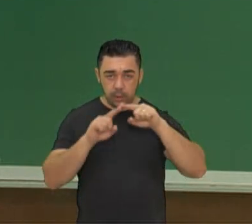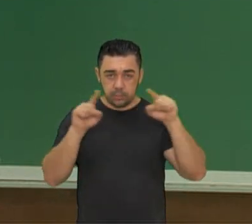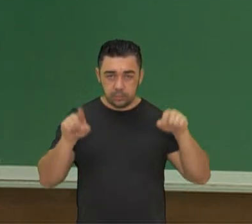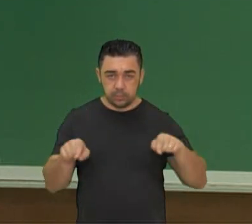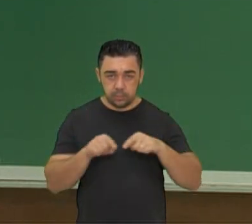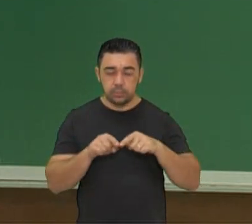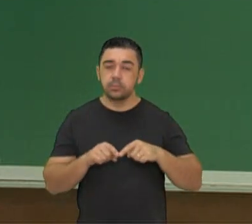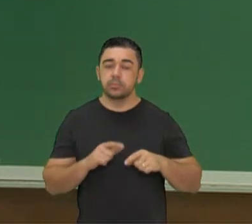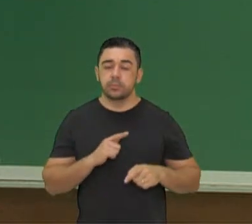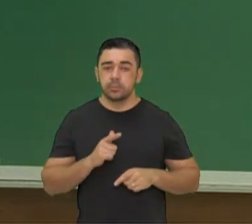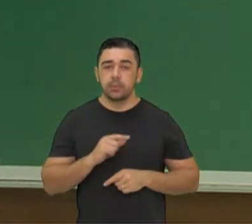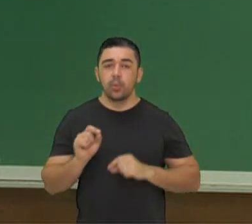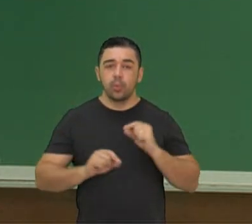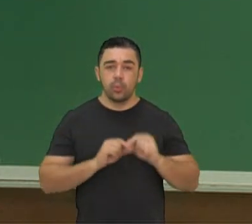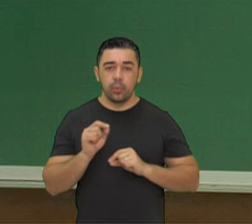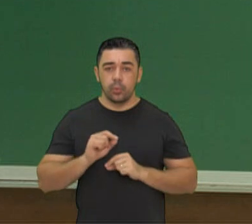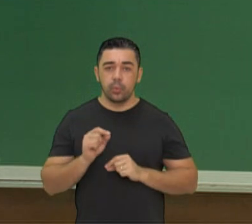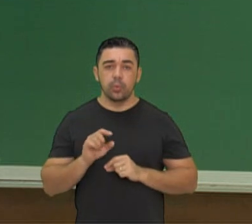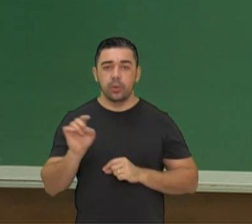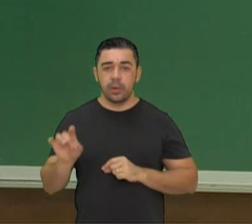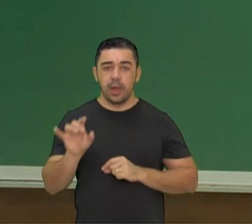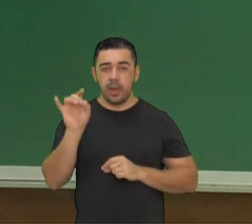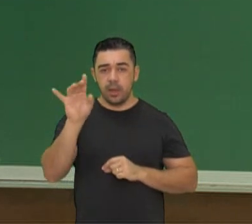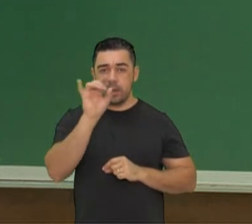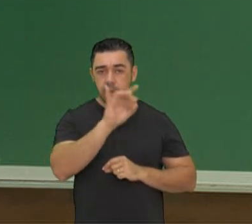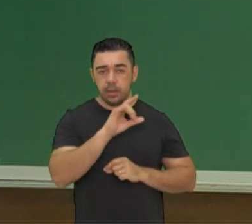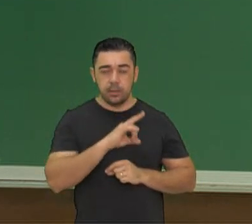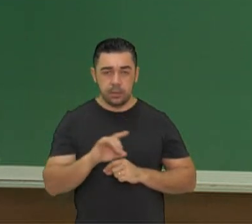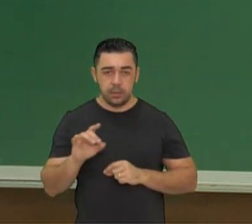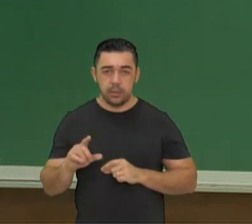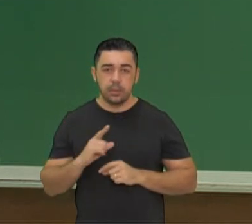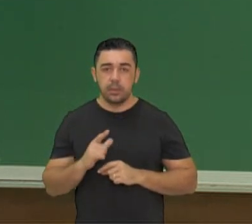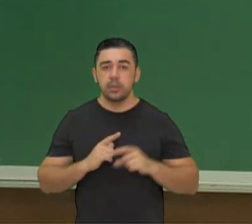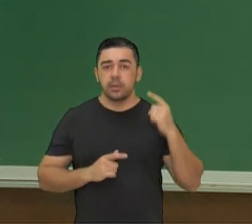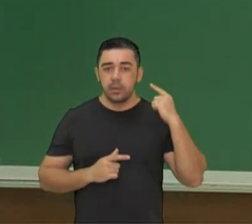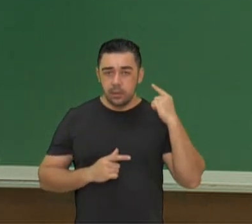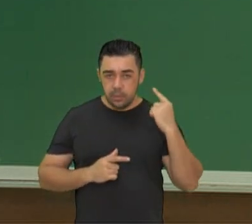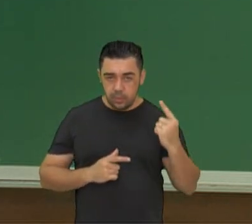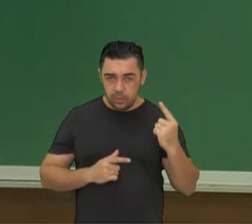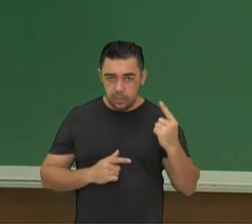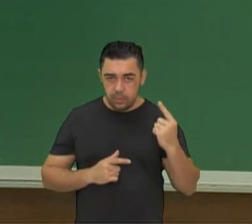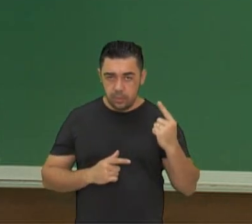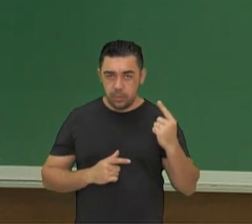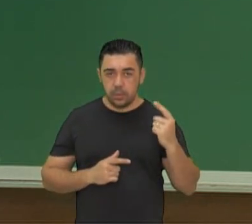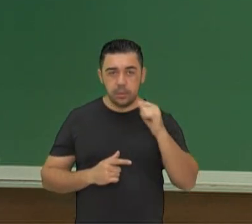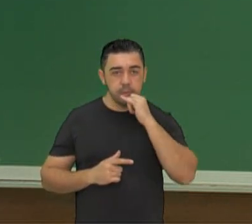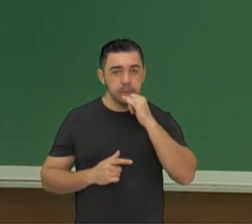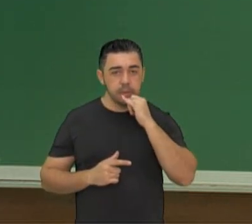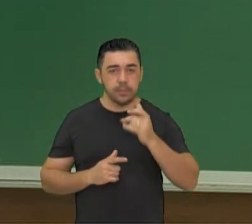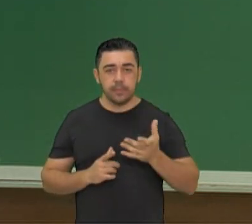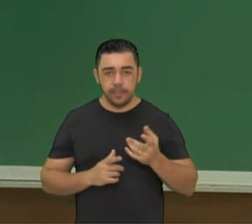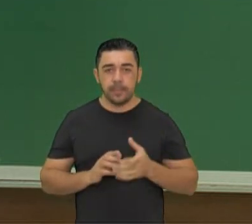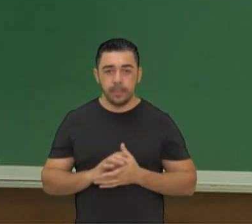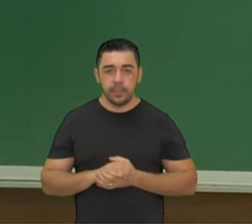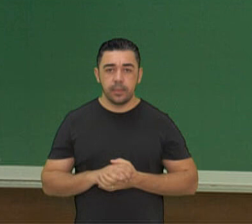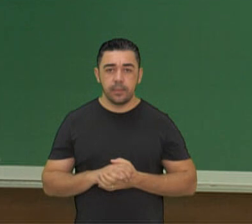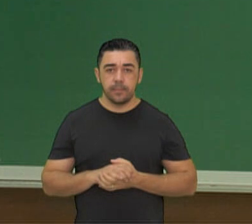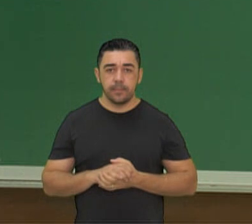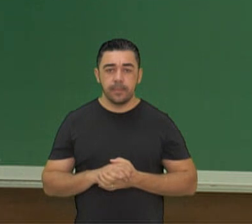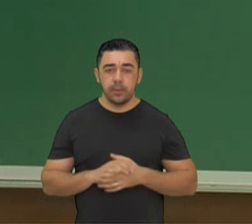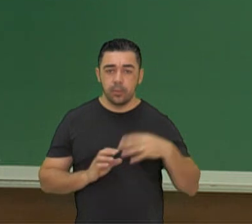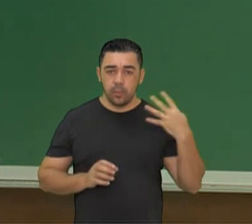no quadrilátero, certo? Cada vértice gera 2 diagonais. 4 e